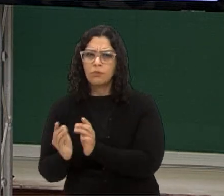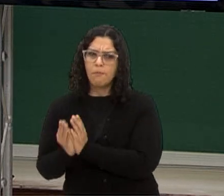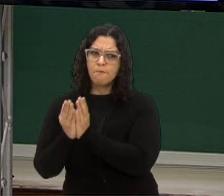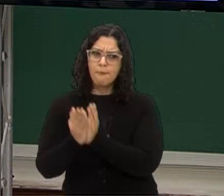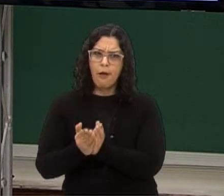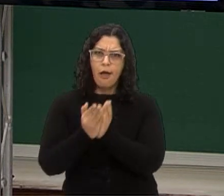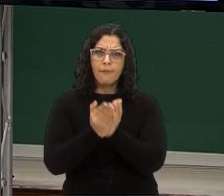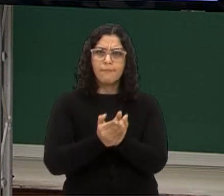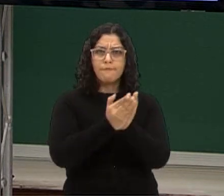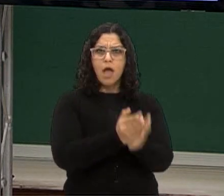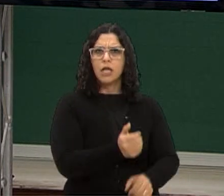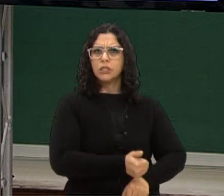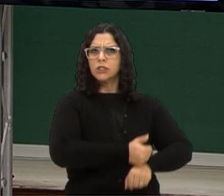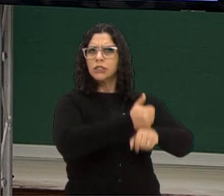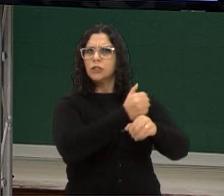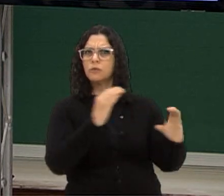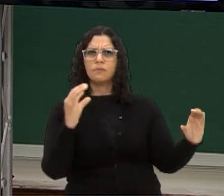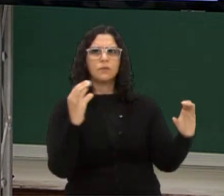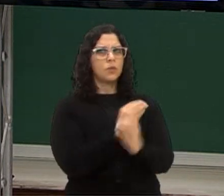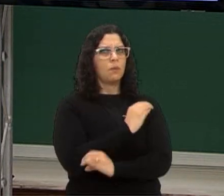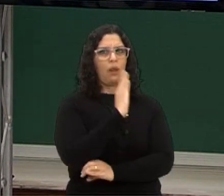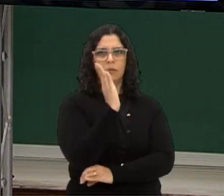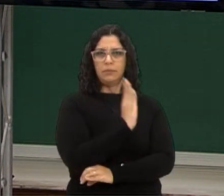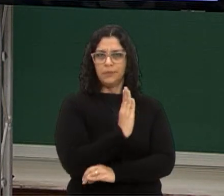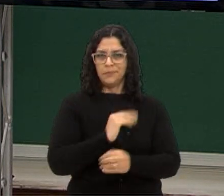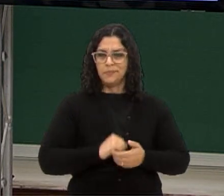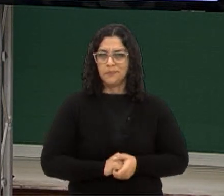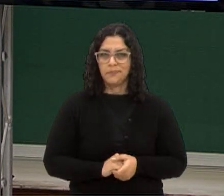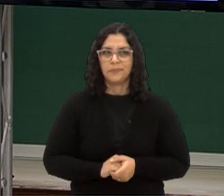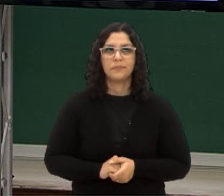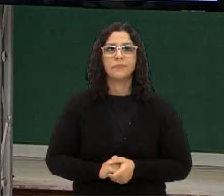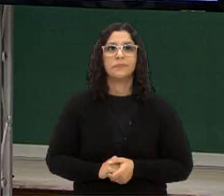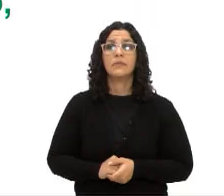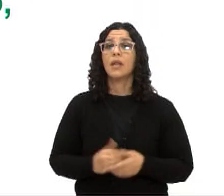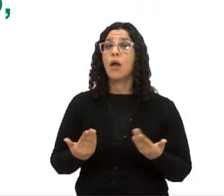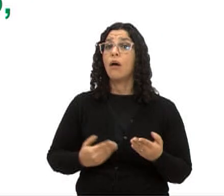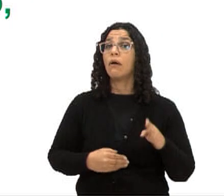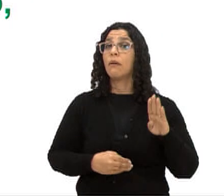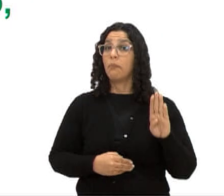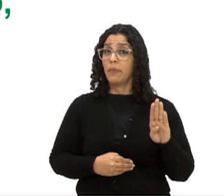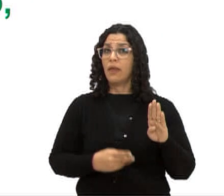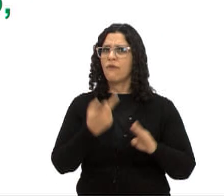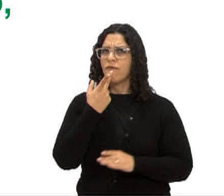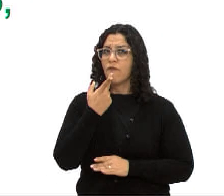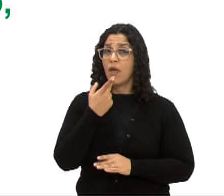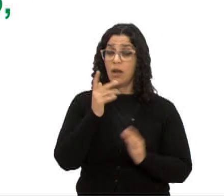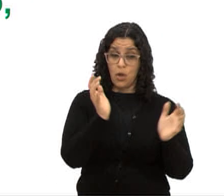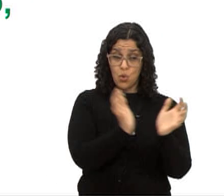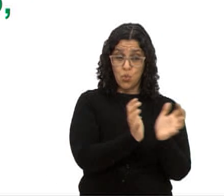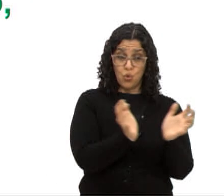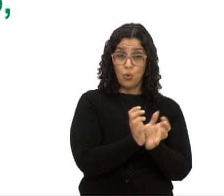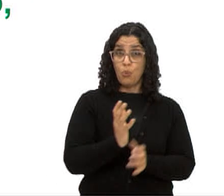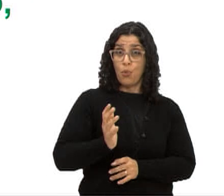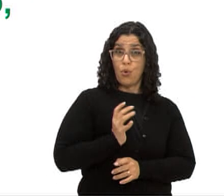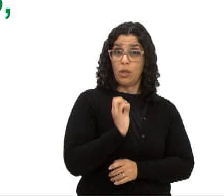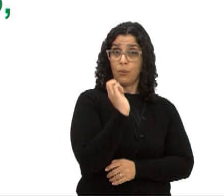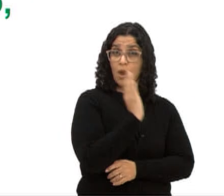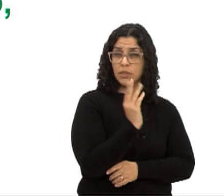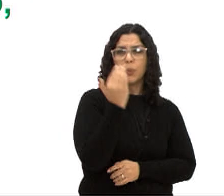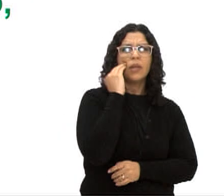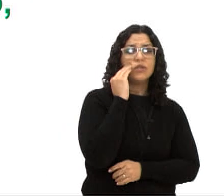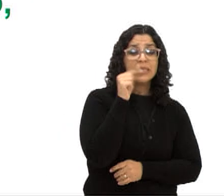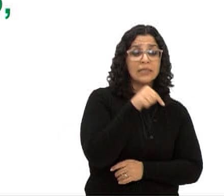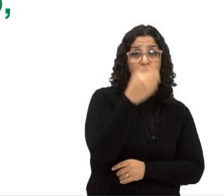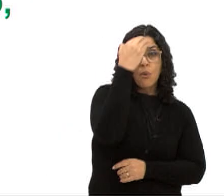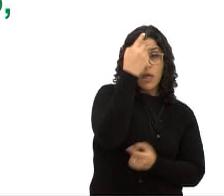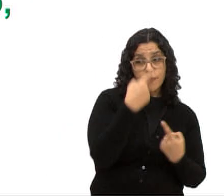o domínio completo sobre o Brasil. A elite brasileira entendia que um possível retorno de Dom Pedro a